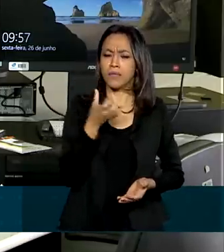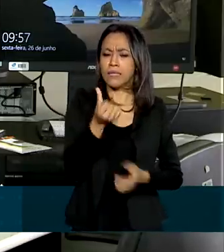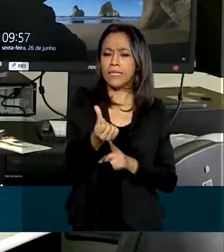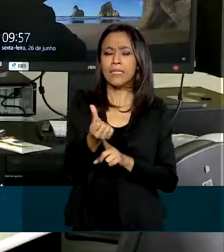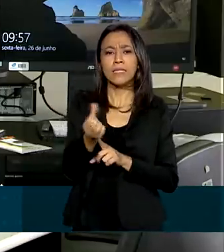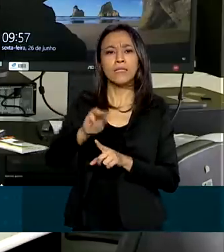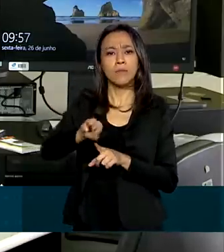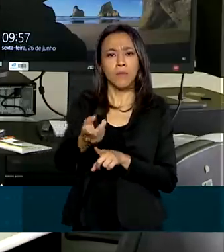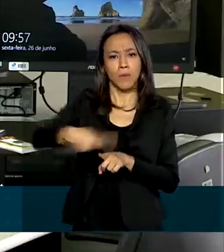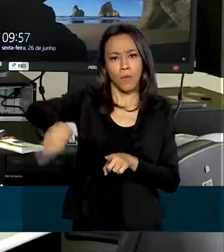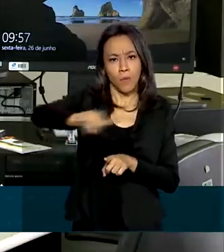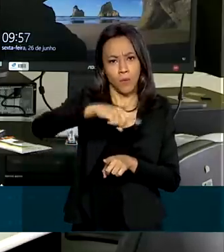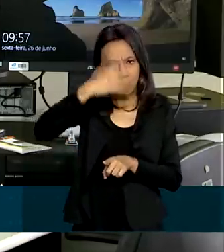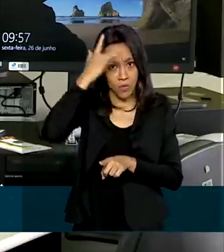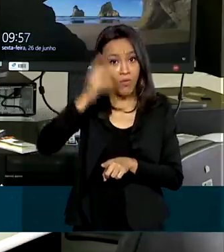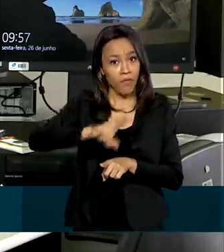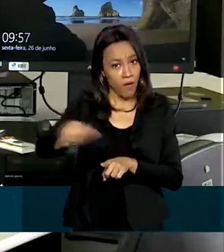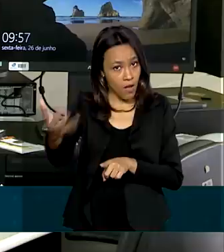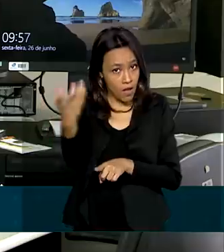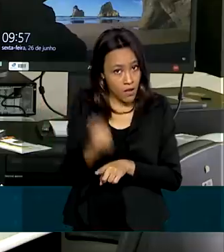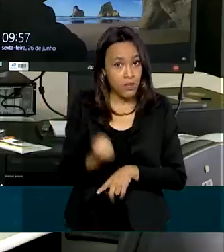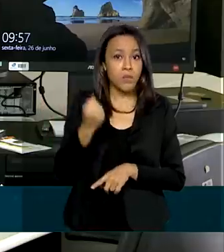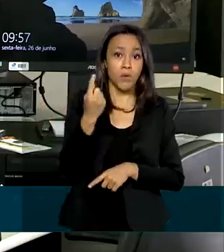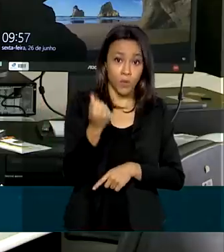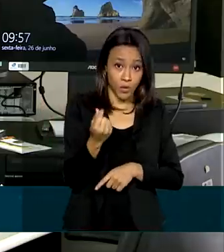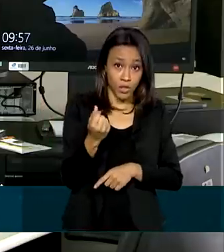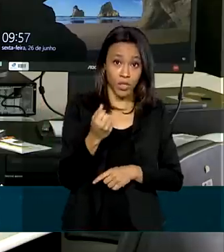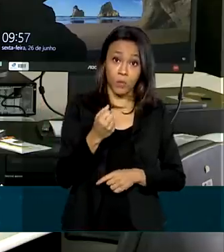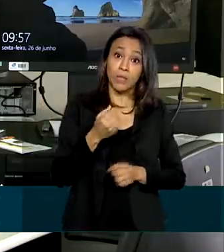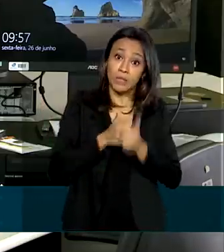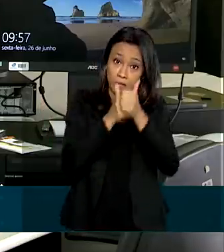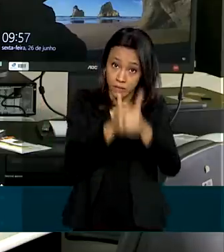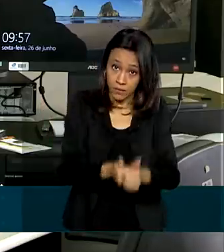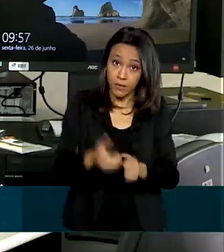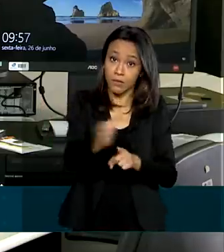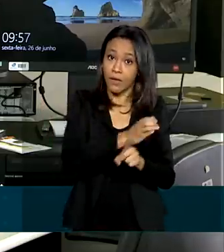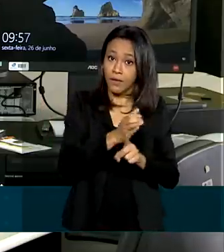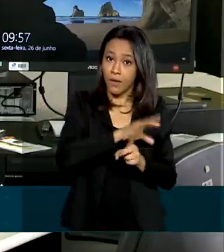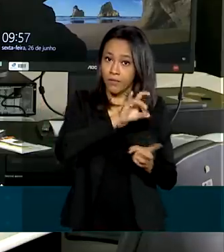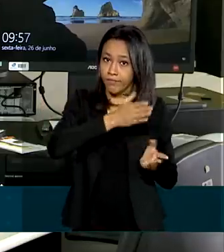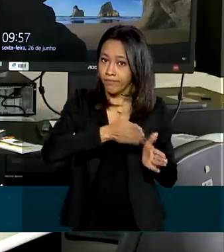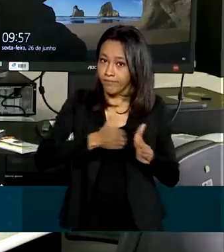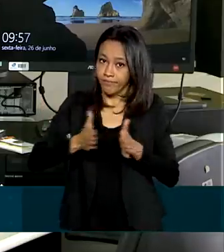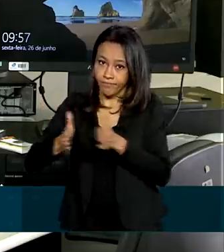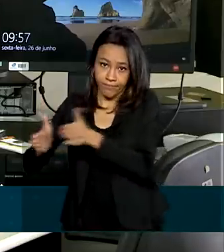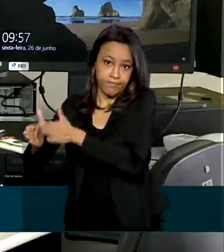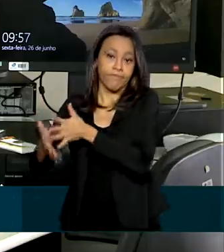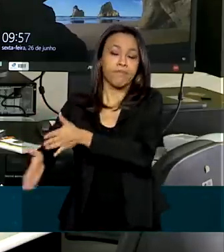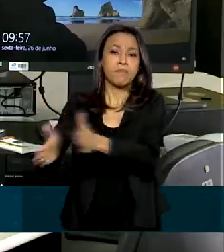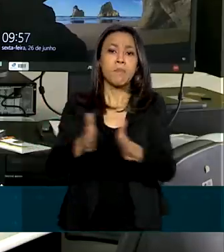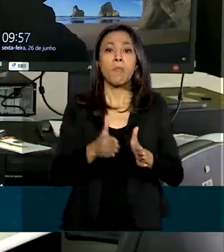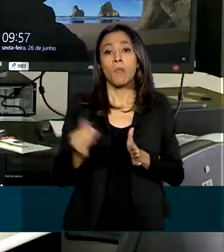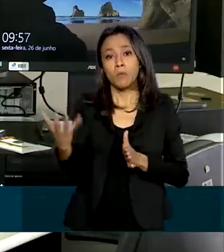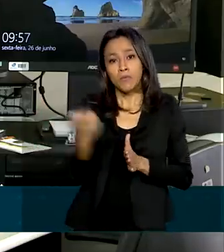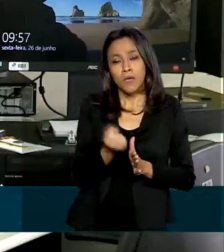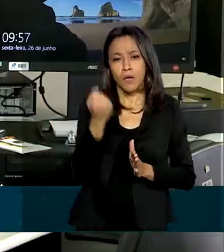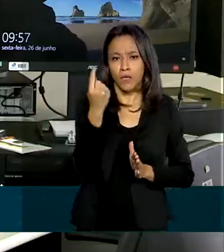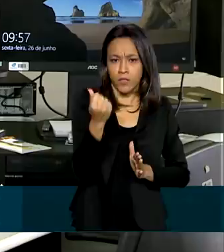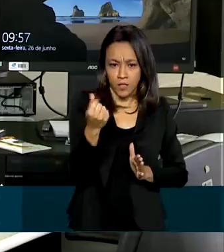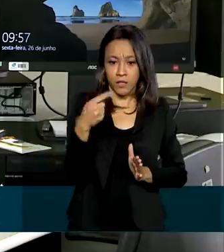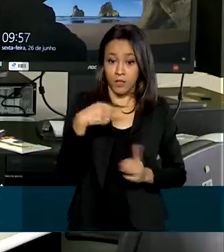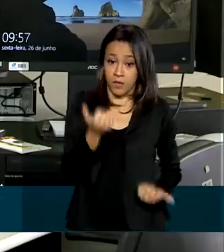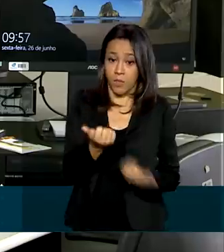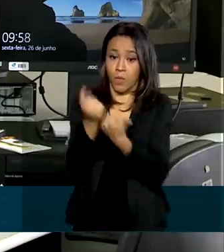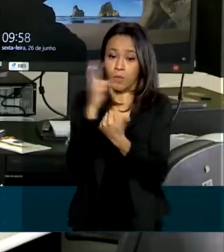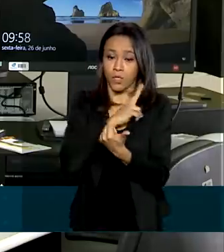pessoas vão receber o benefício em cada um desses dias. Os saques em dinheiro do auxílio emergencial começam